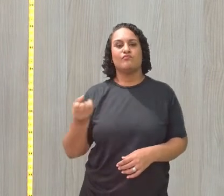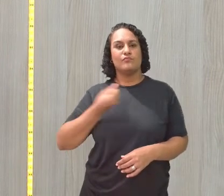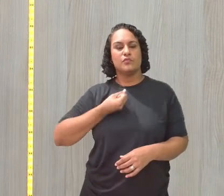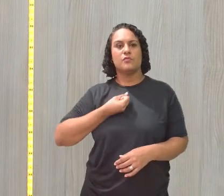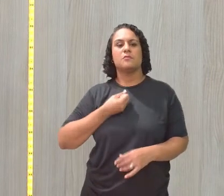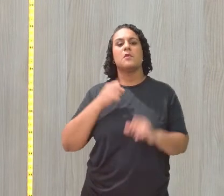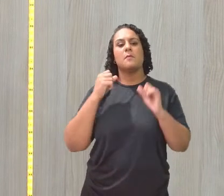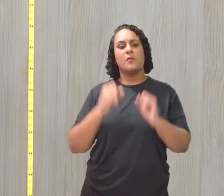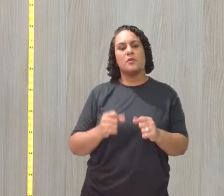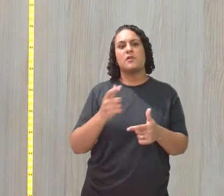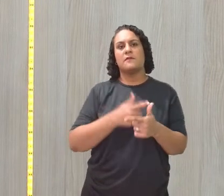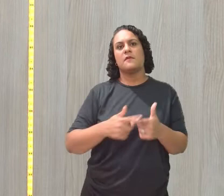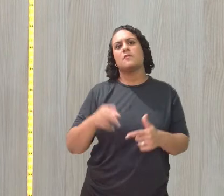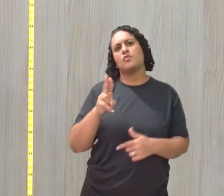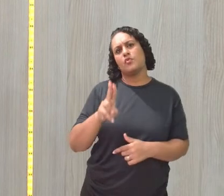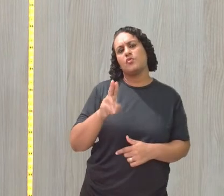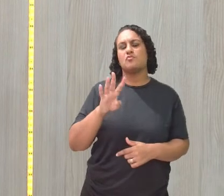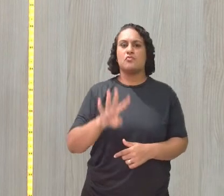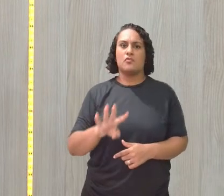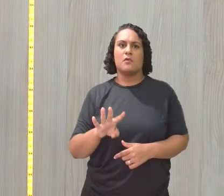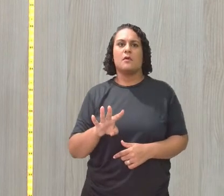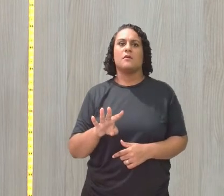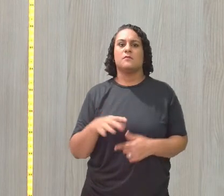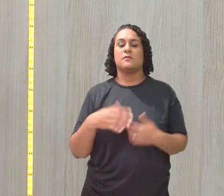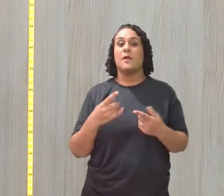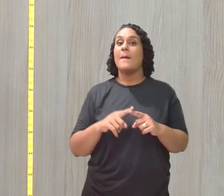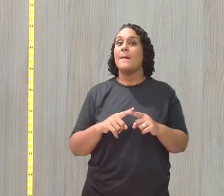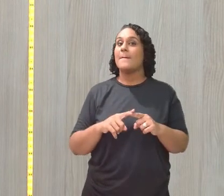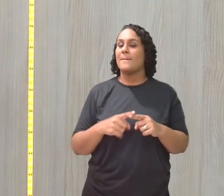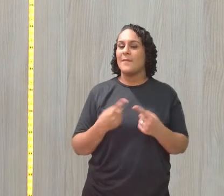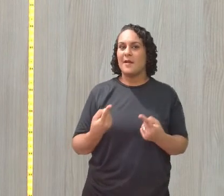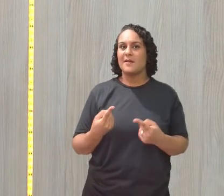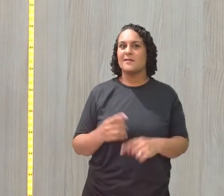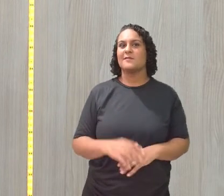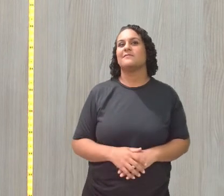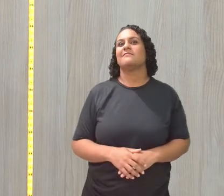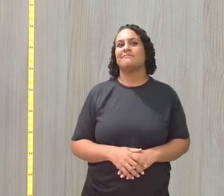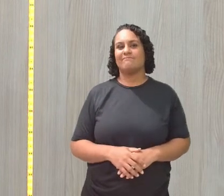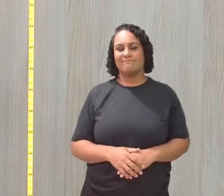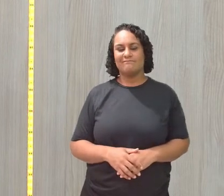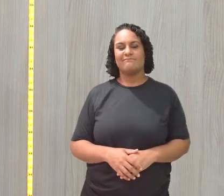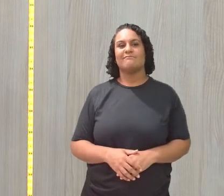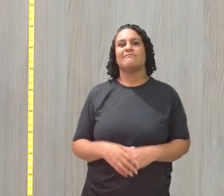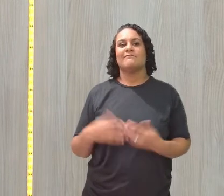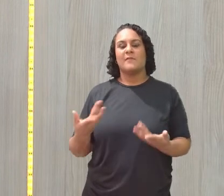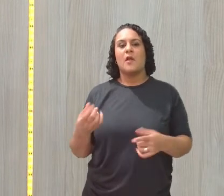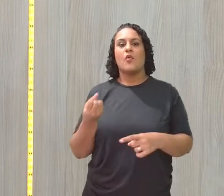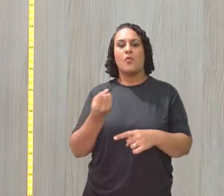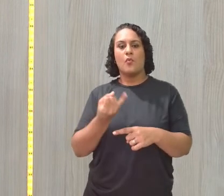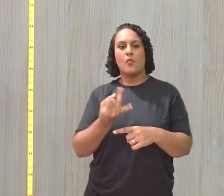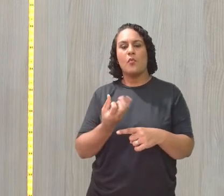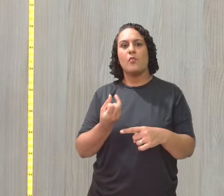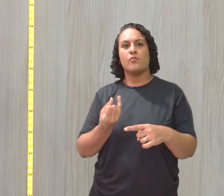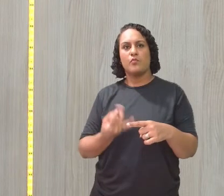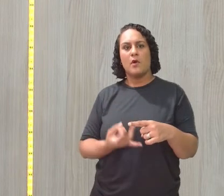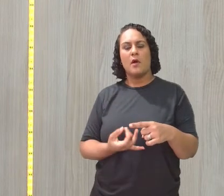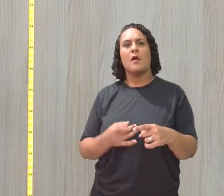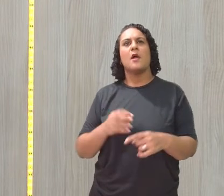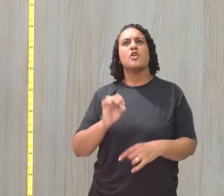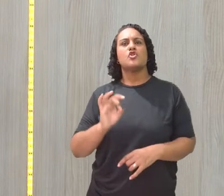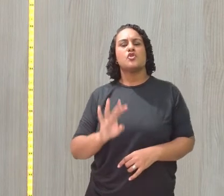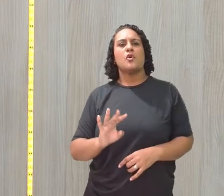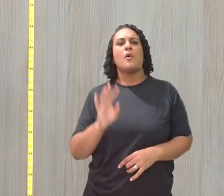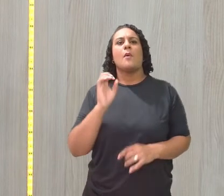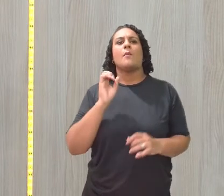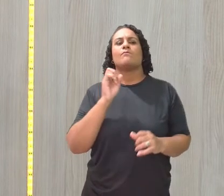eu poderia dividir por 2, por 4, né? Mas como eu estou numa situação de fração, onde eu só posso